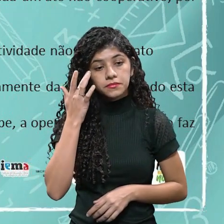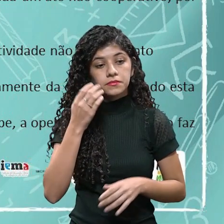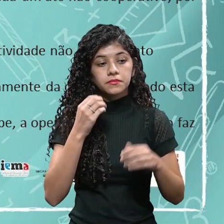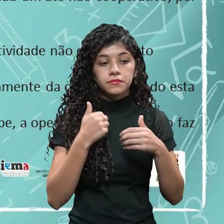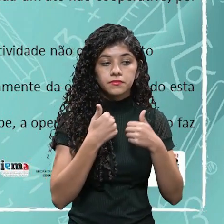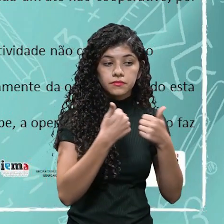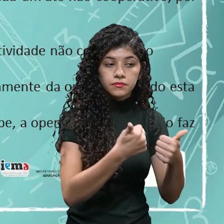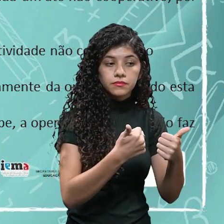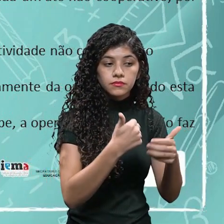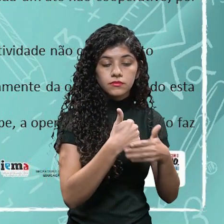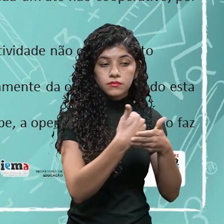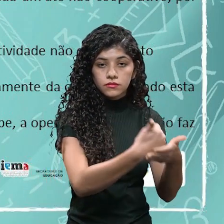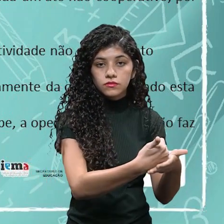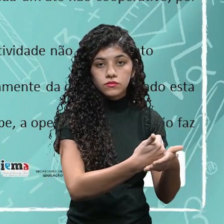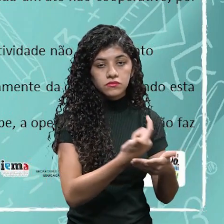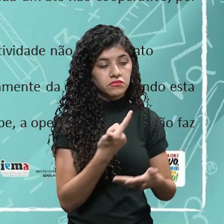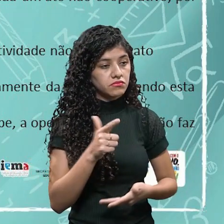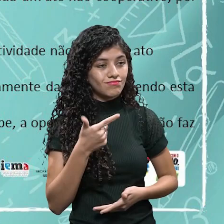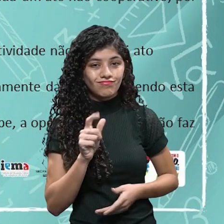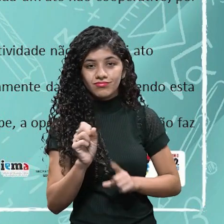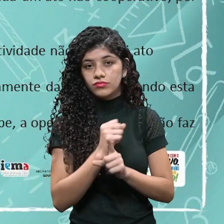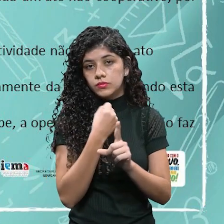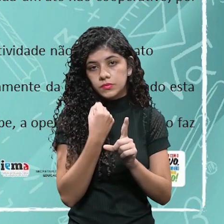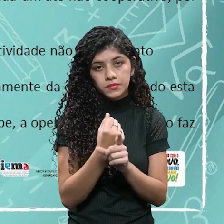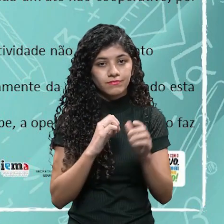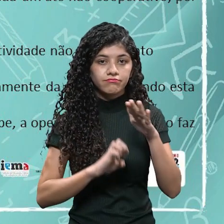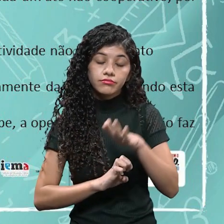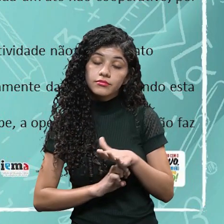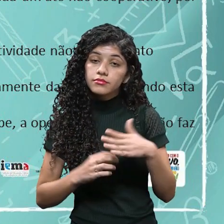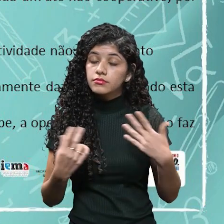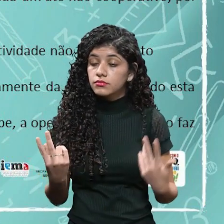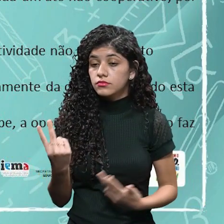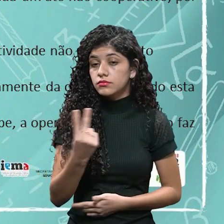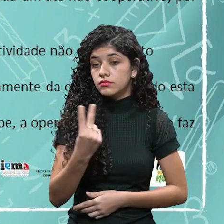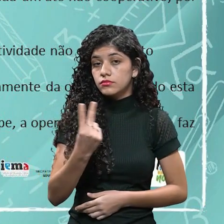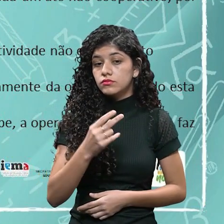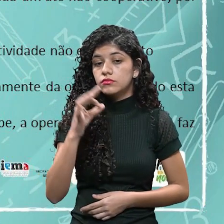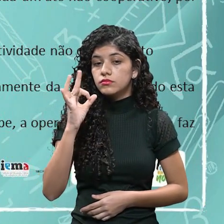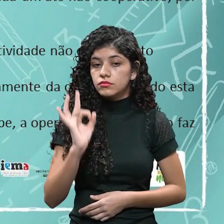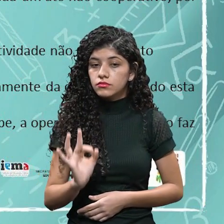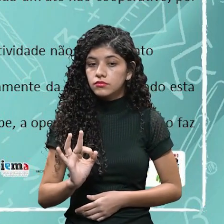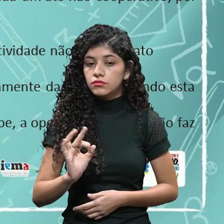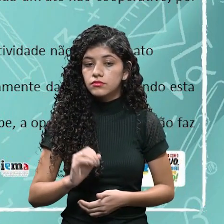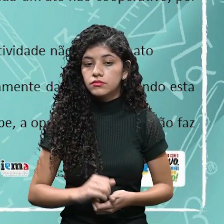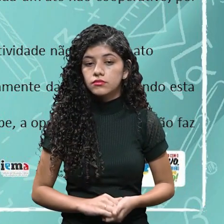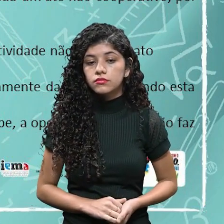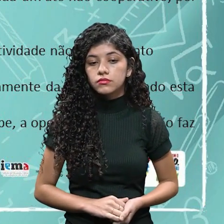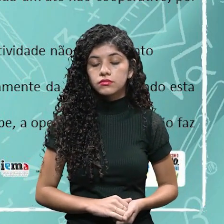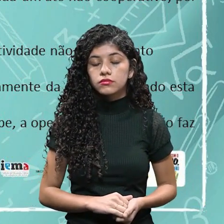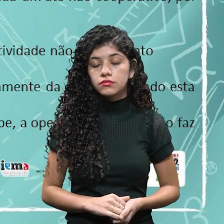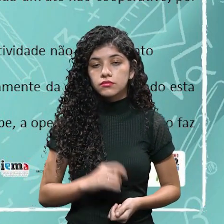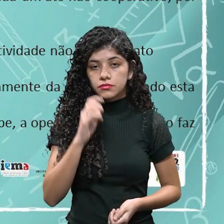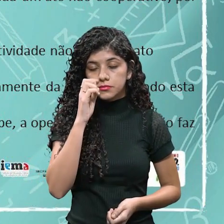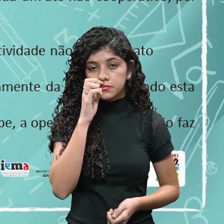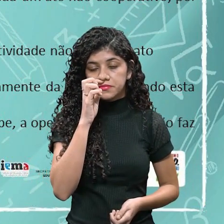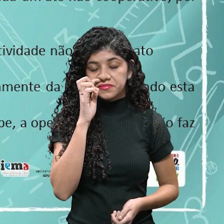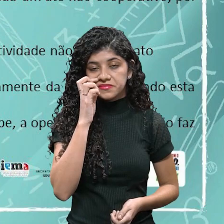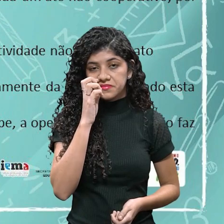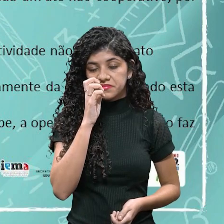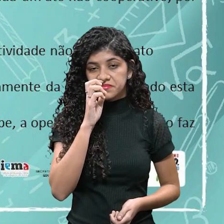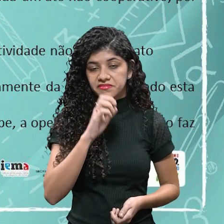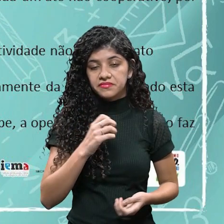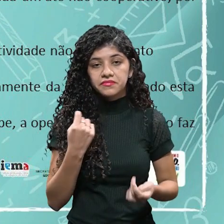participe, a operação realizada não faz parte do objeto social da cooperativa. Então as duas hipóteses estão corretas. Por que ele não é um